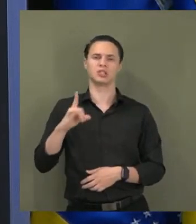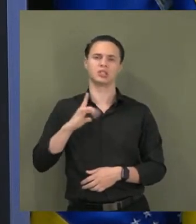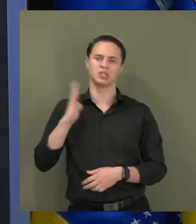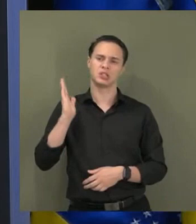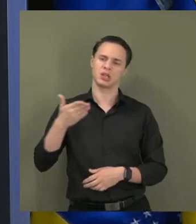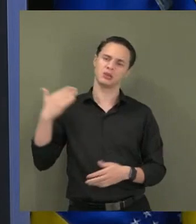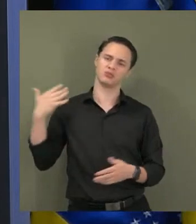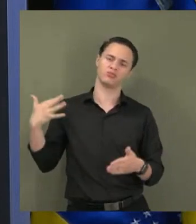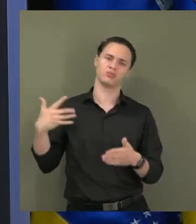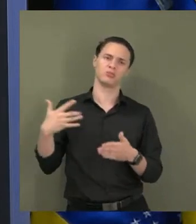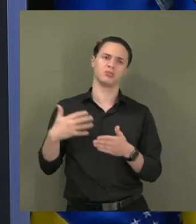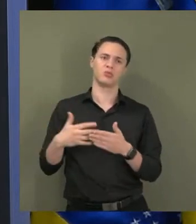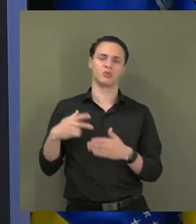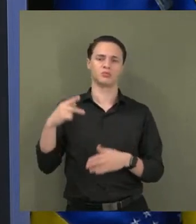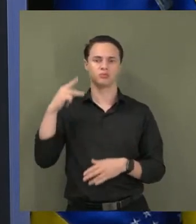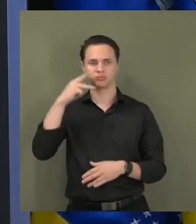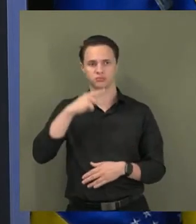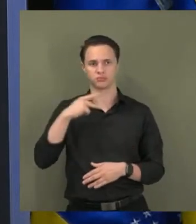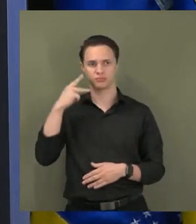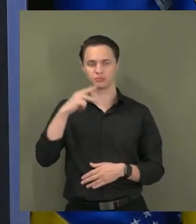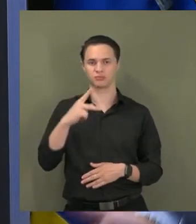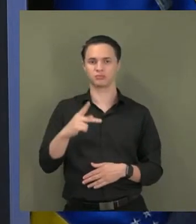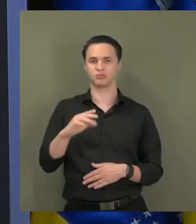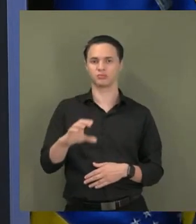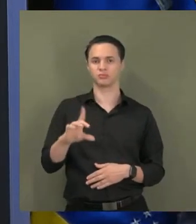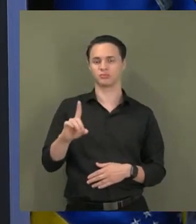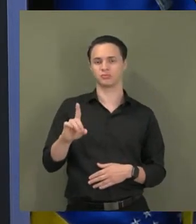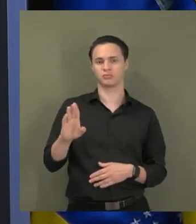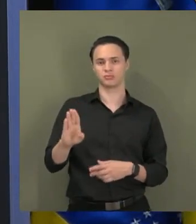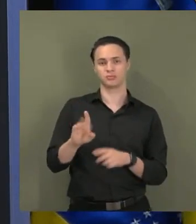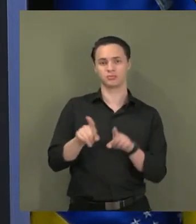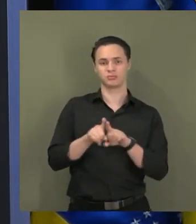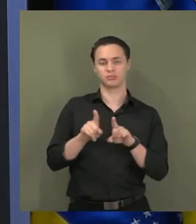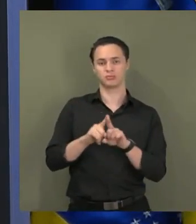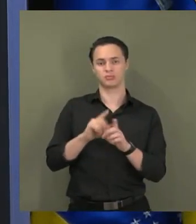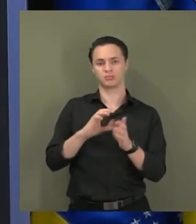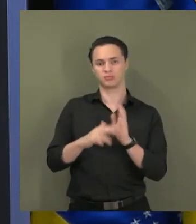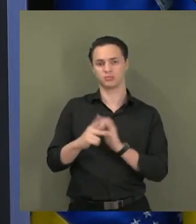é dominada politicamente pelo PCdoB e pelo PT.